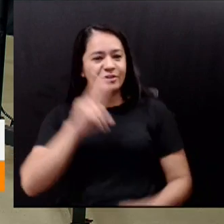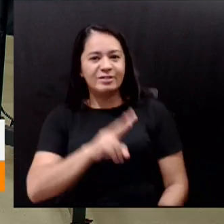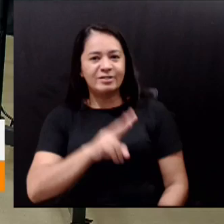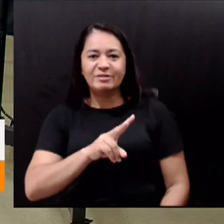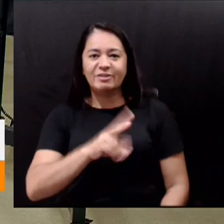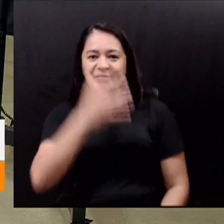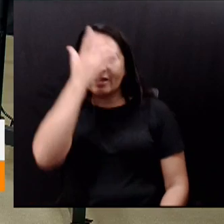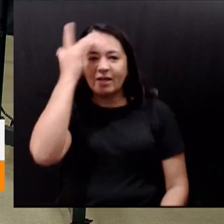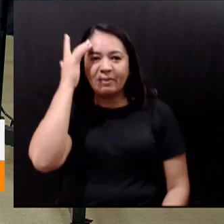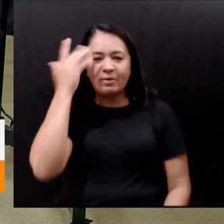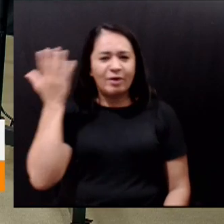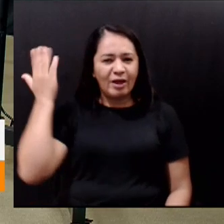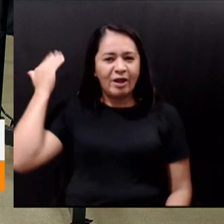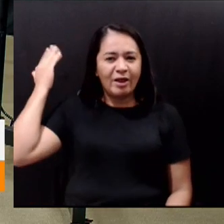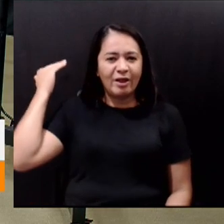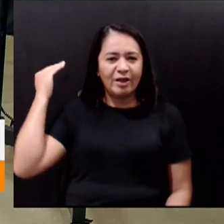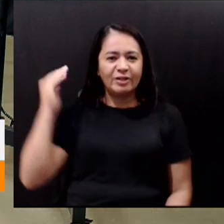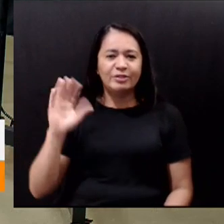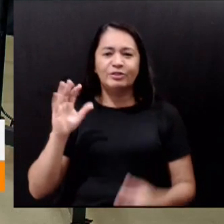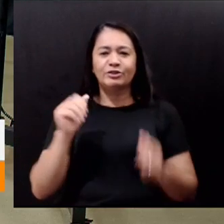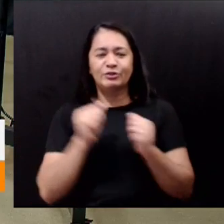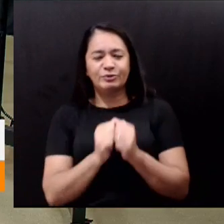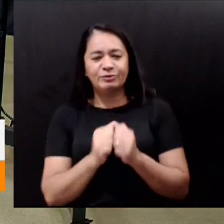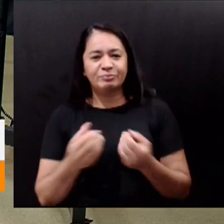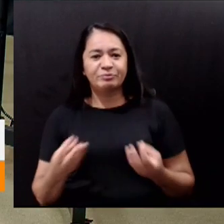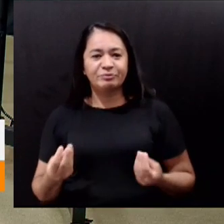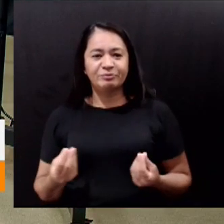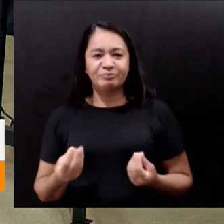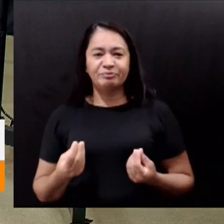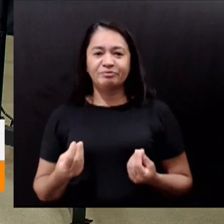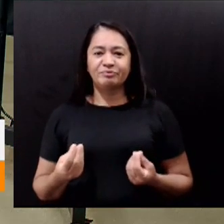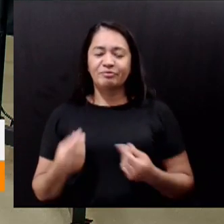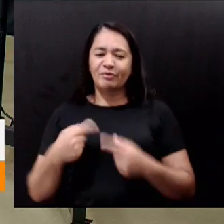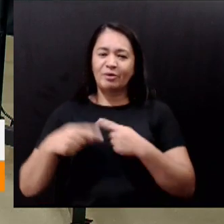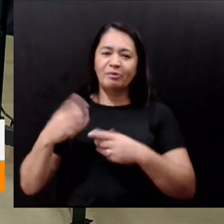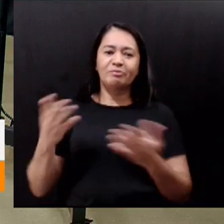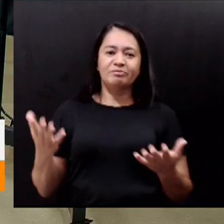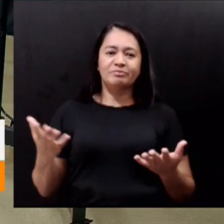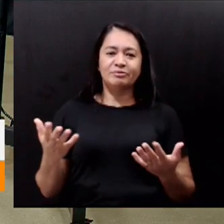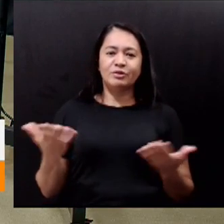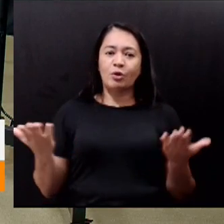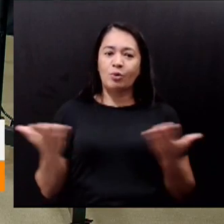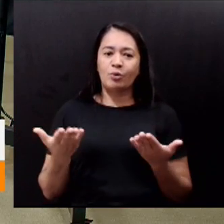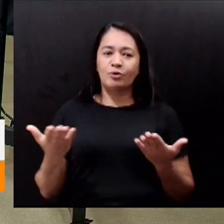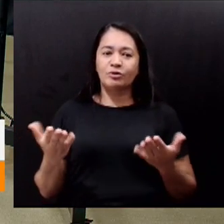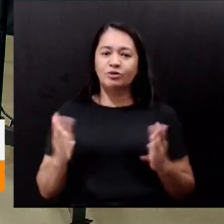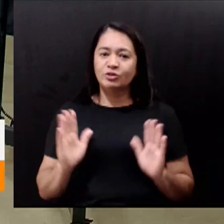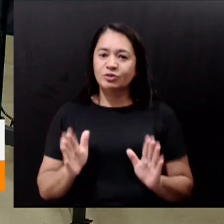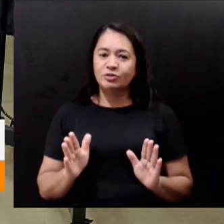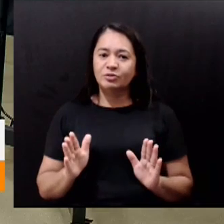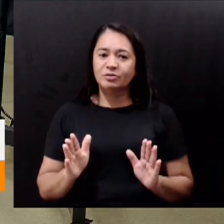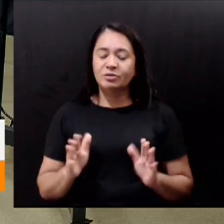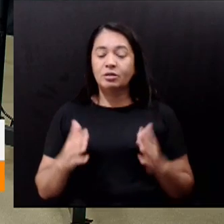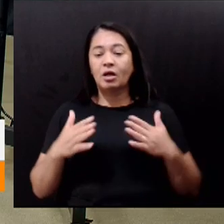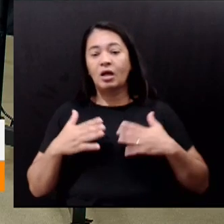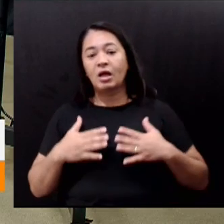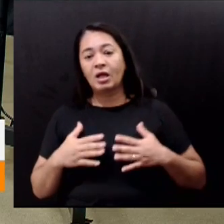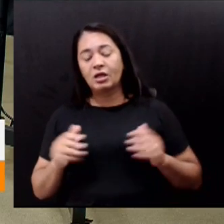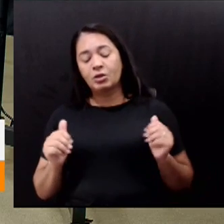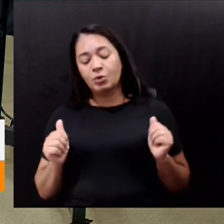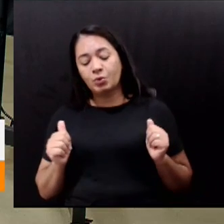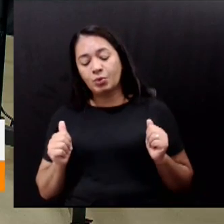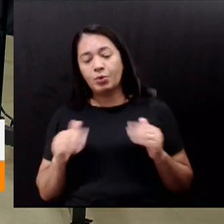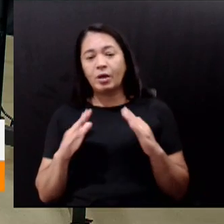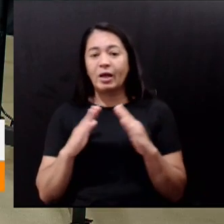né, estavam lá e desenvoltura total, hoje já estão mais quietinhas, em casa, idosas, mas